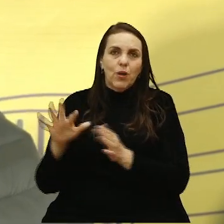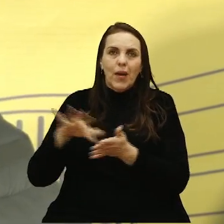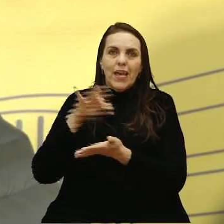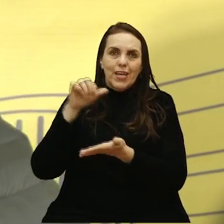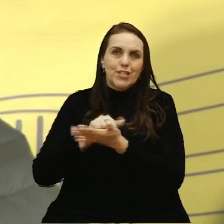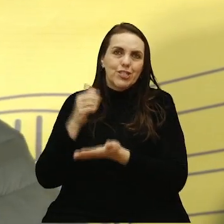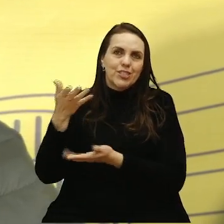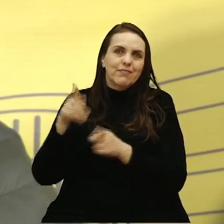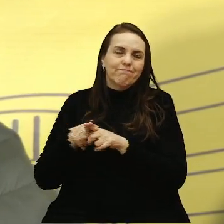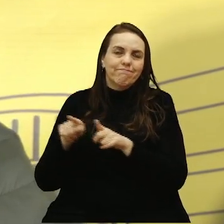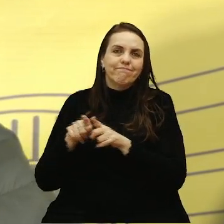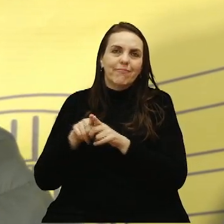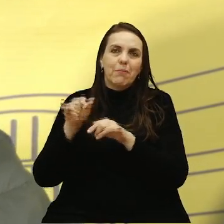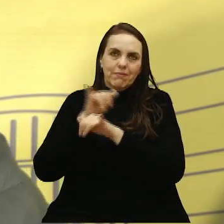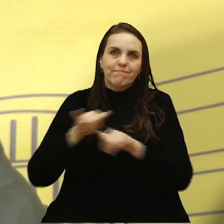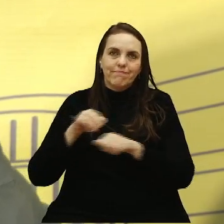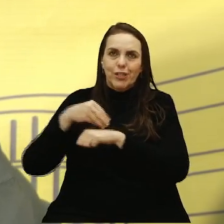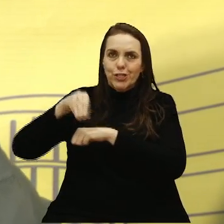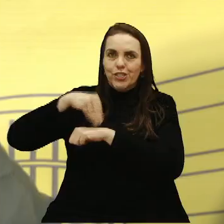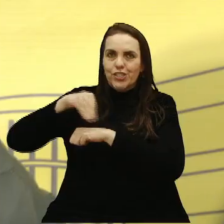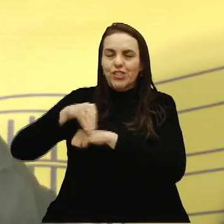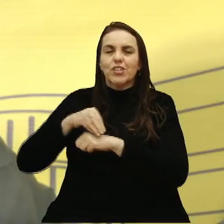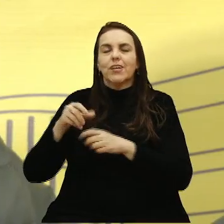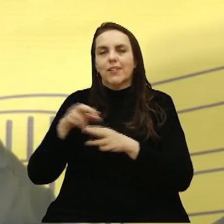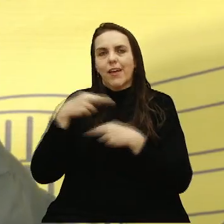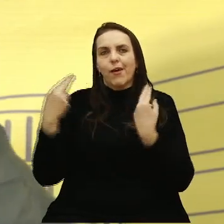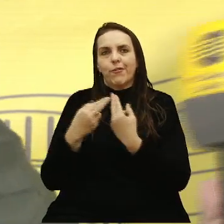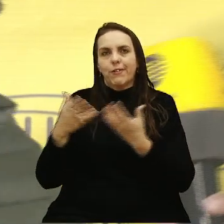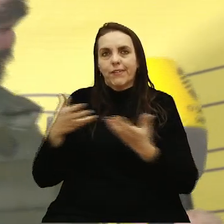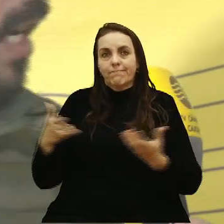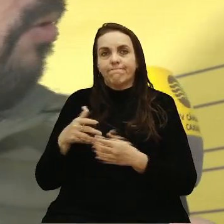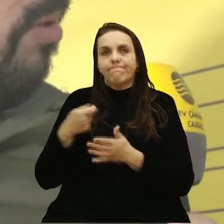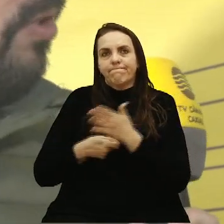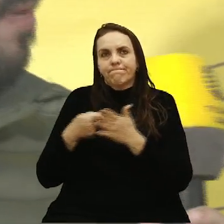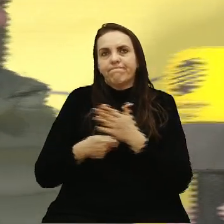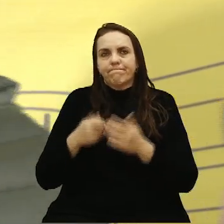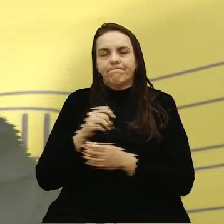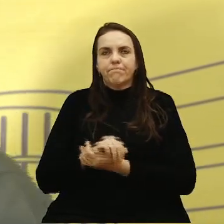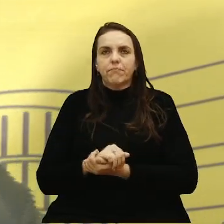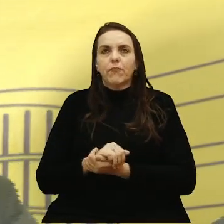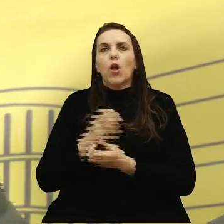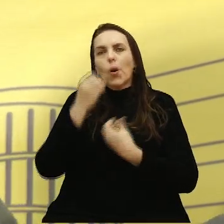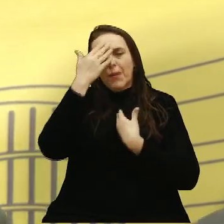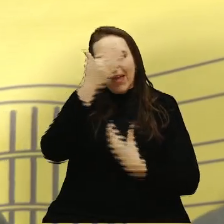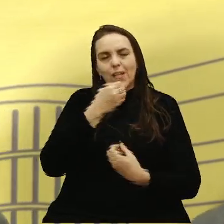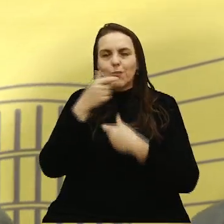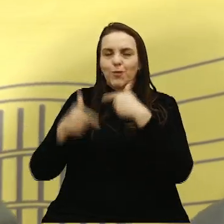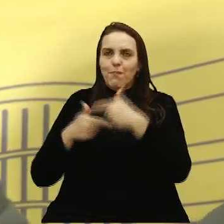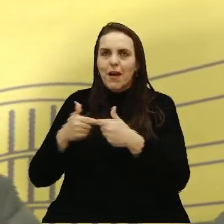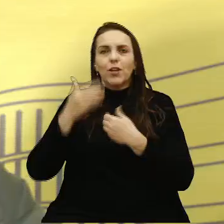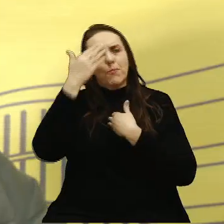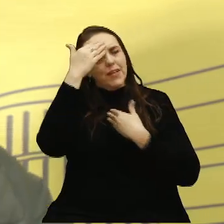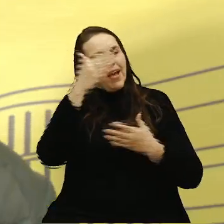aqui essa menção que nós temos aí no grande expediente, estamos lutando para conseguir isso. Obrigado, vereador, e bom trabalho. Obrigado, à disposição de